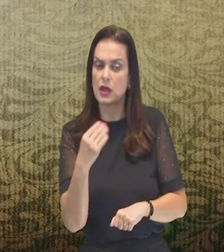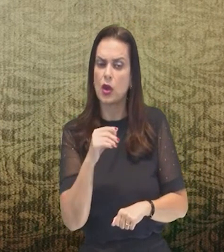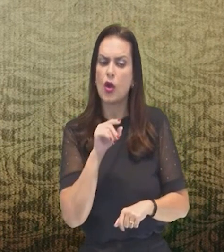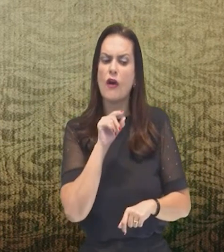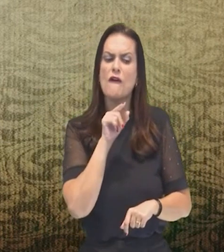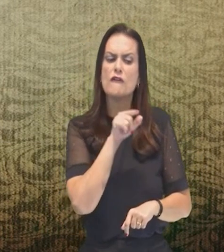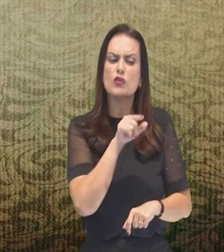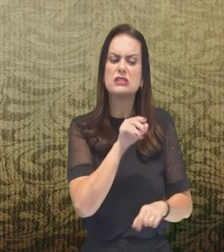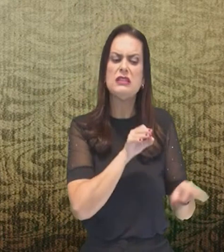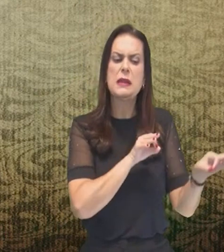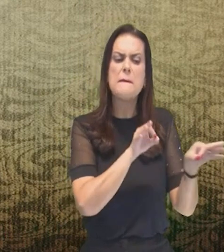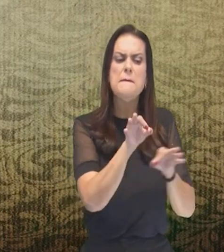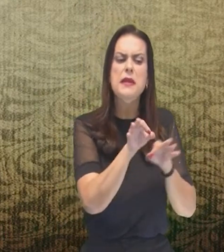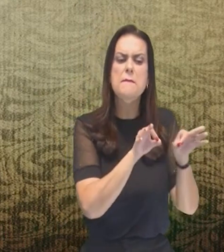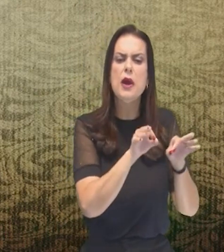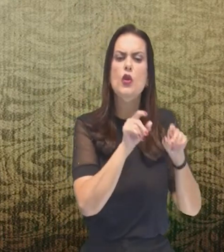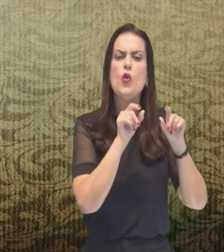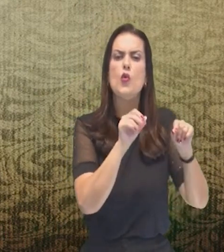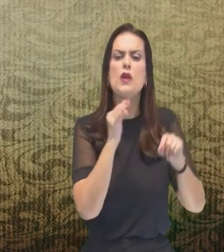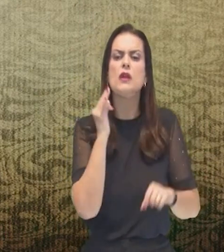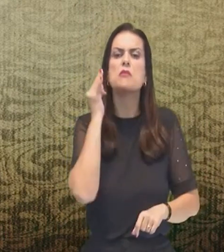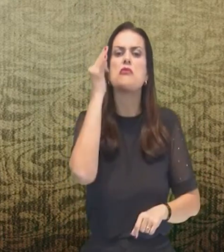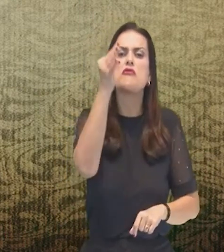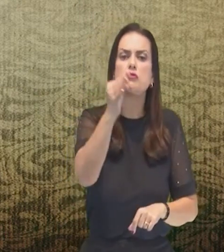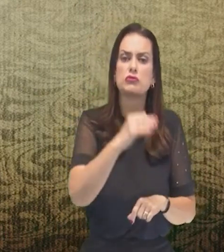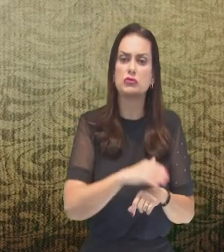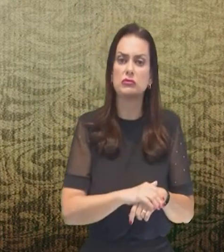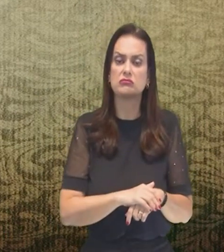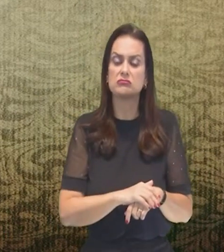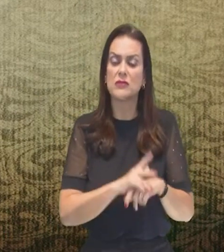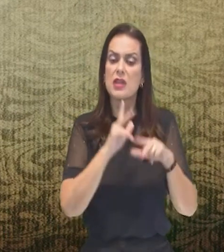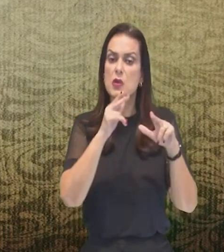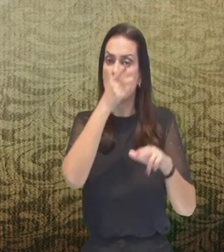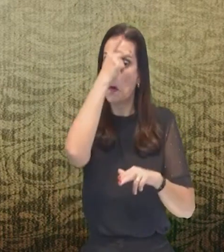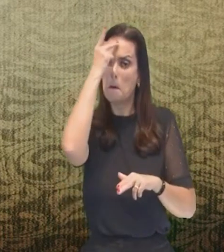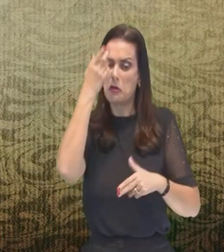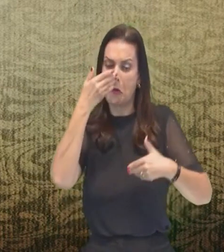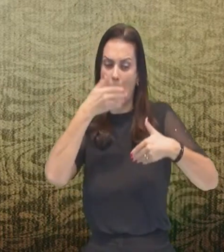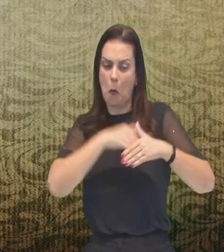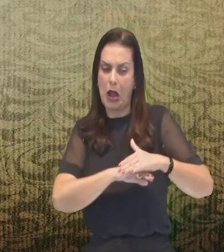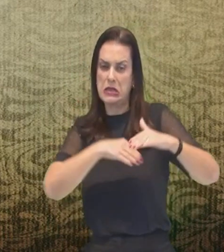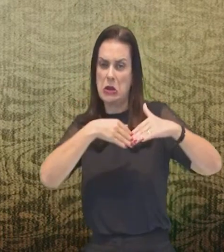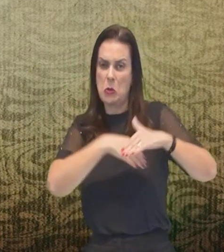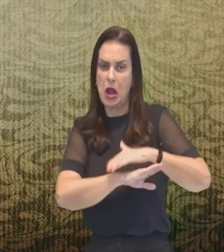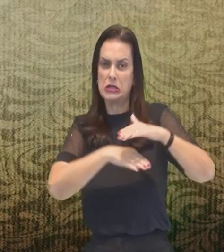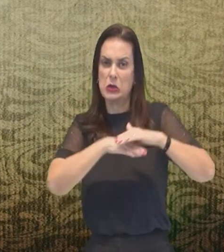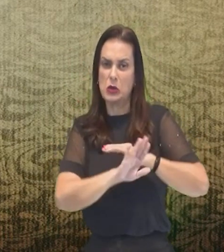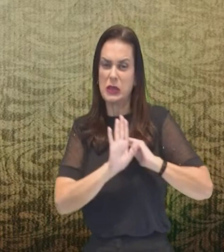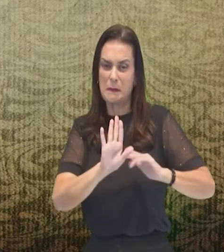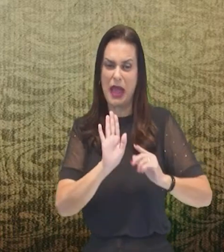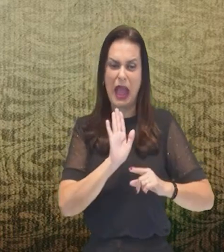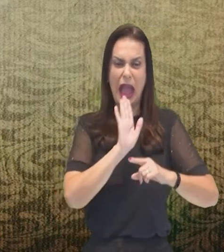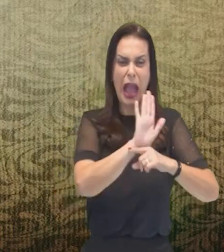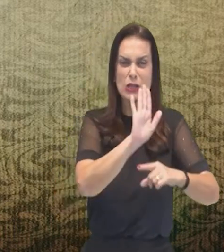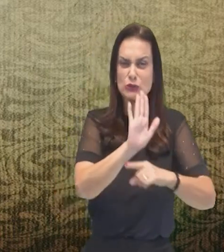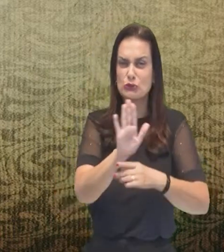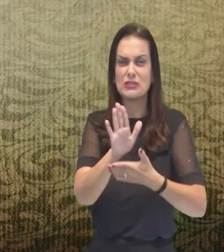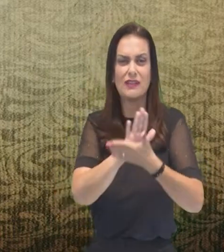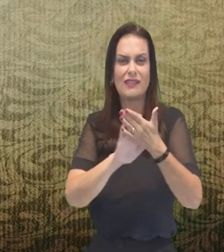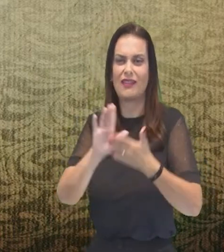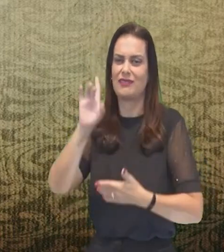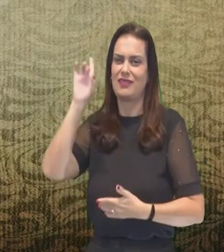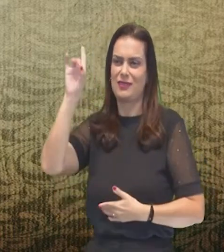quem será? Assim é o que entesoura para si mesmo e não é rico para com Deus.